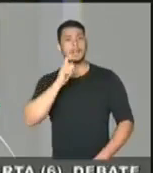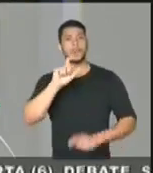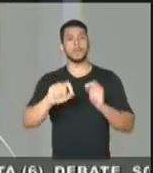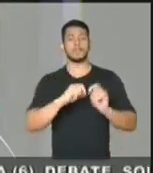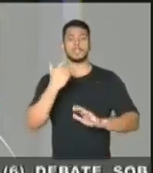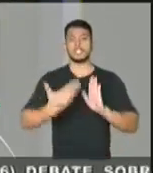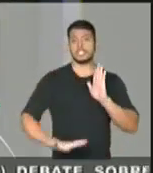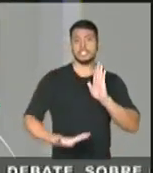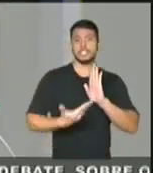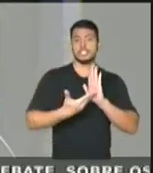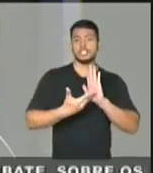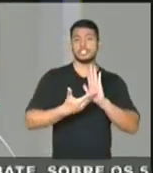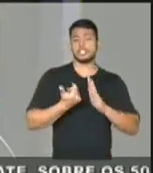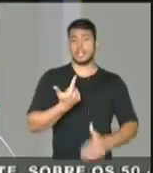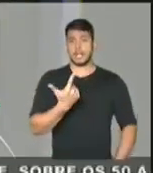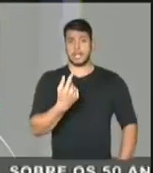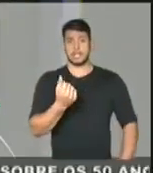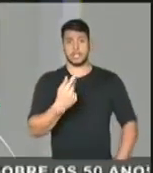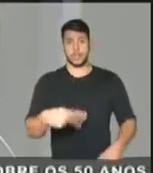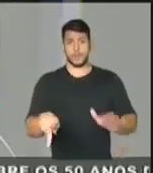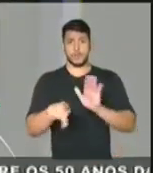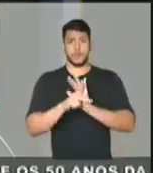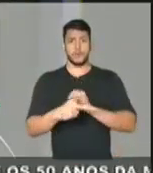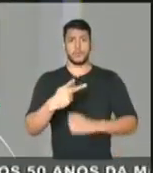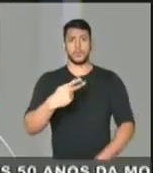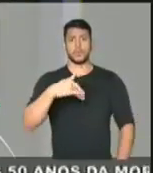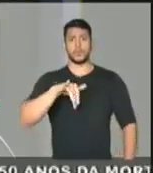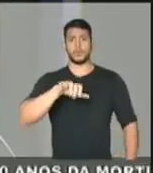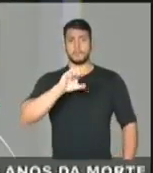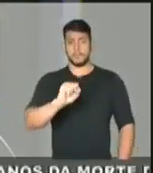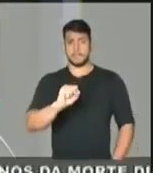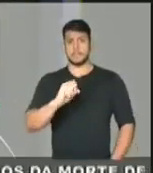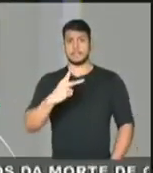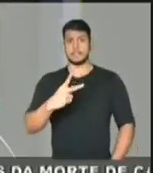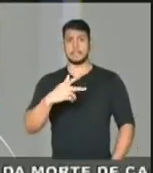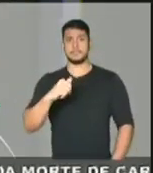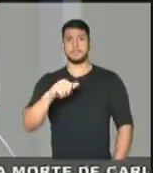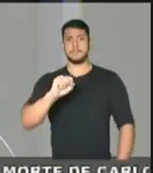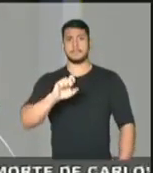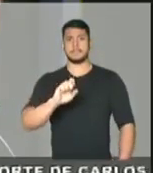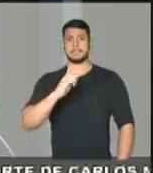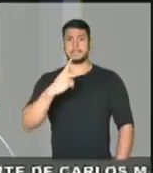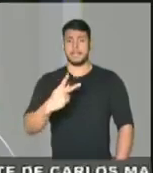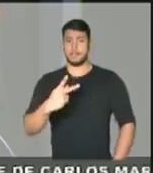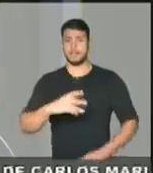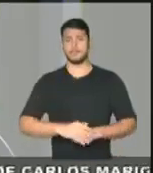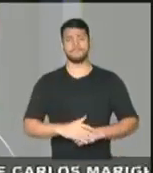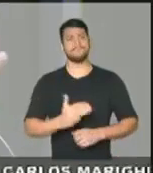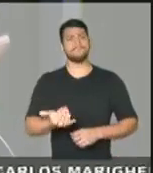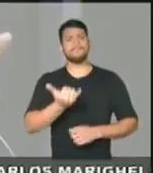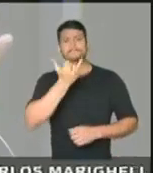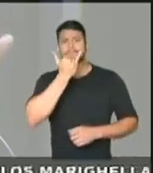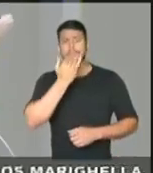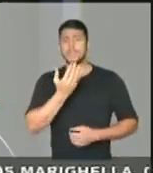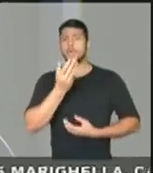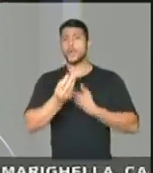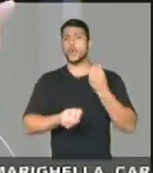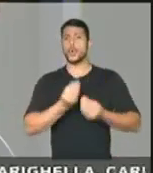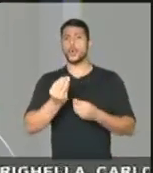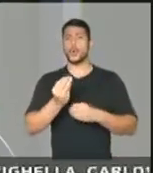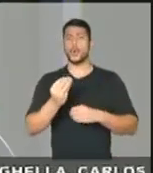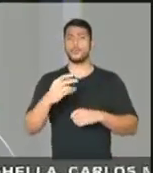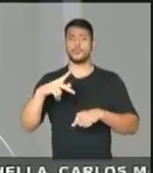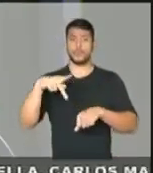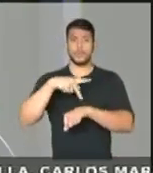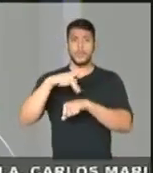retirar recursos do PIS/PASEP que iriam para o BN10. Como é que o país vai gerar emprego e renda se